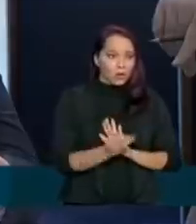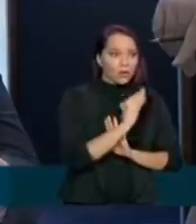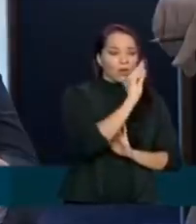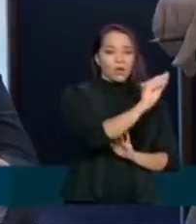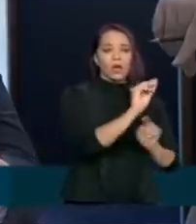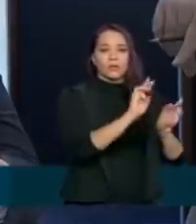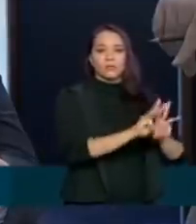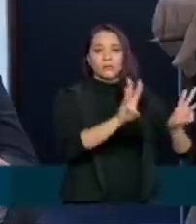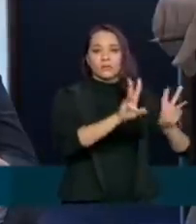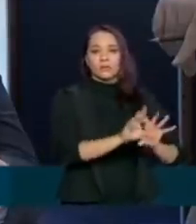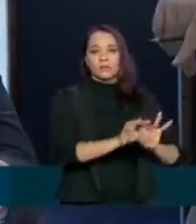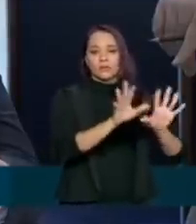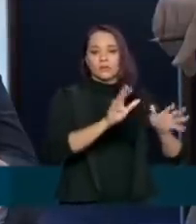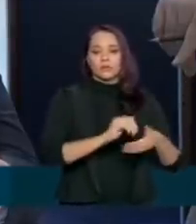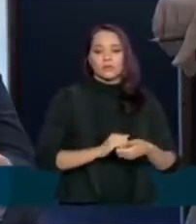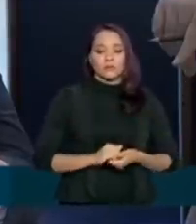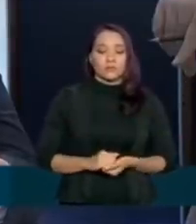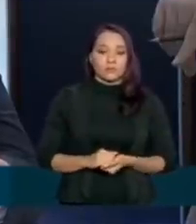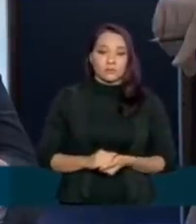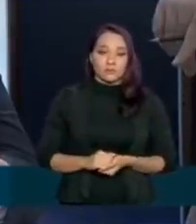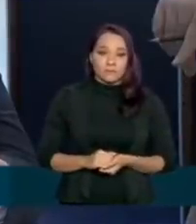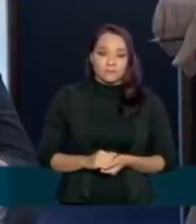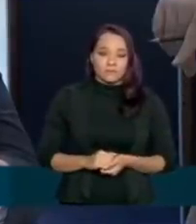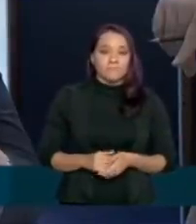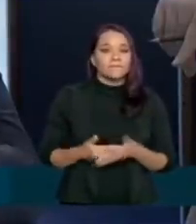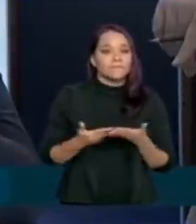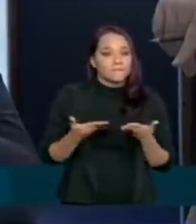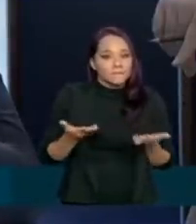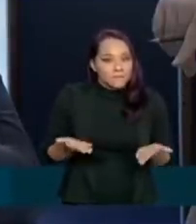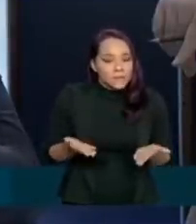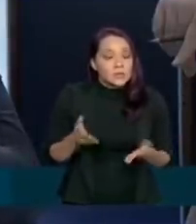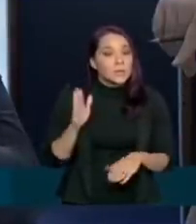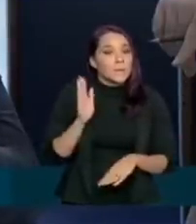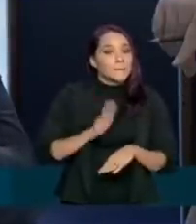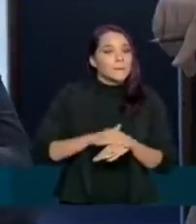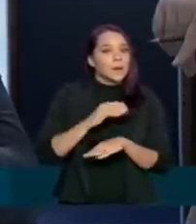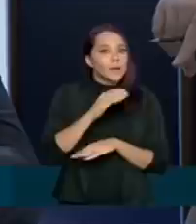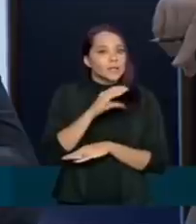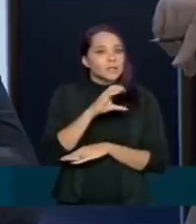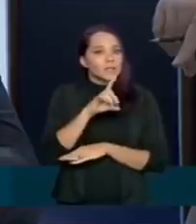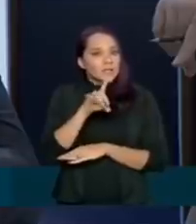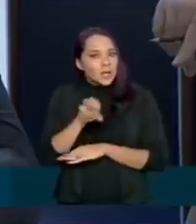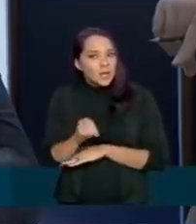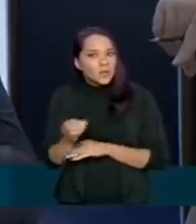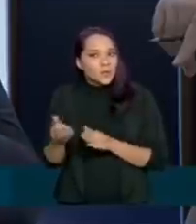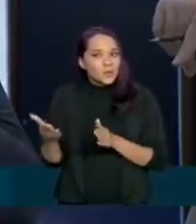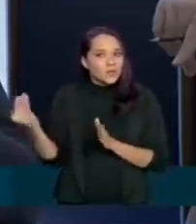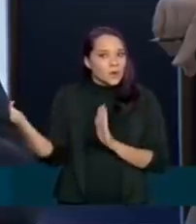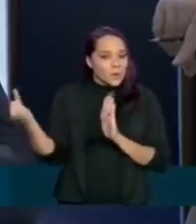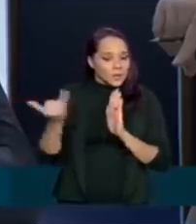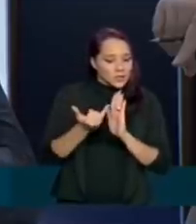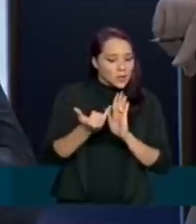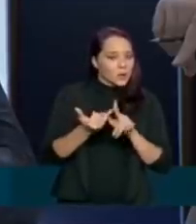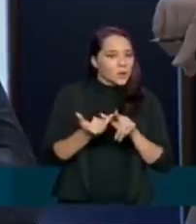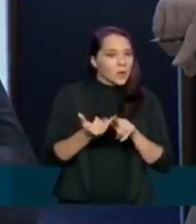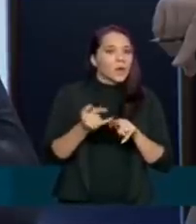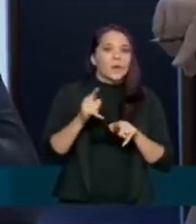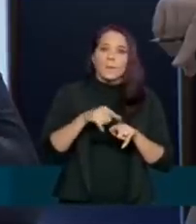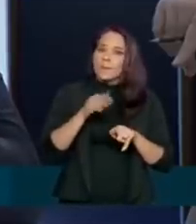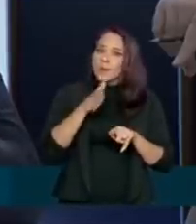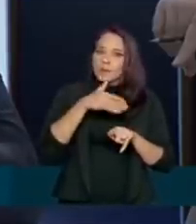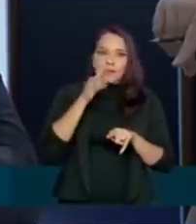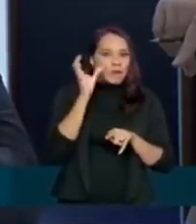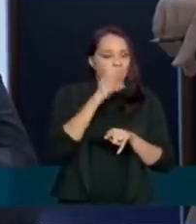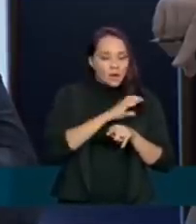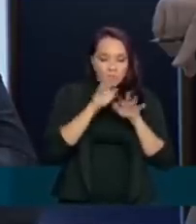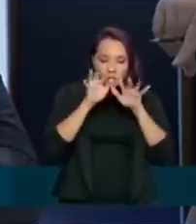à disposição. Senhores, quanto mais cedo o dado chegar, mais cedo ele é compilado, mais